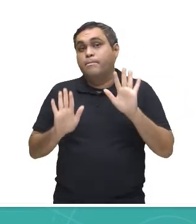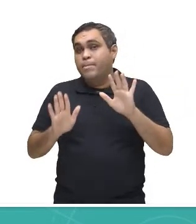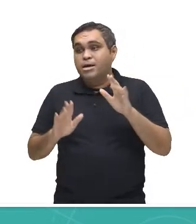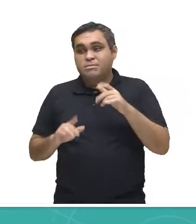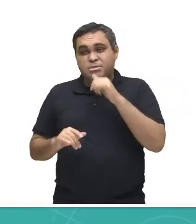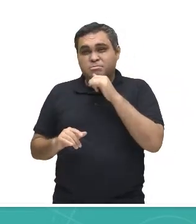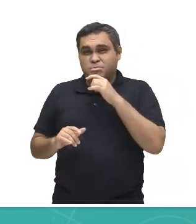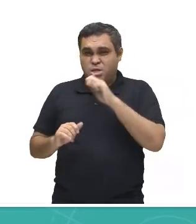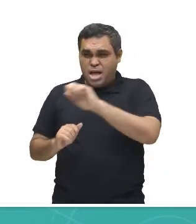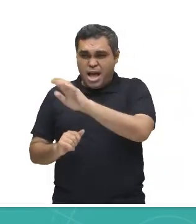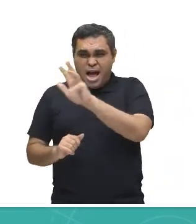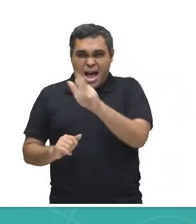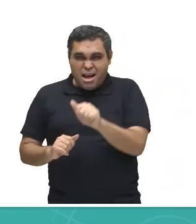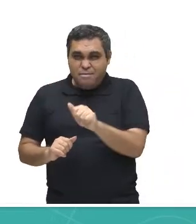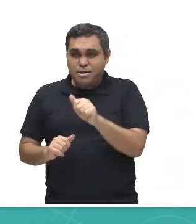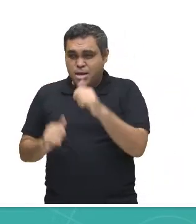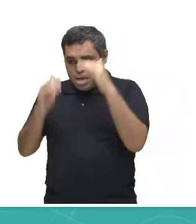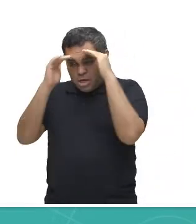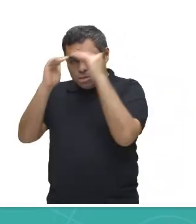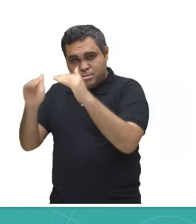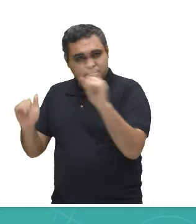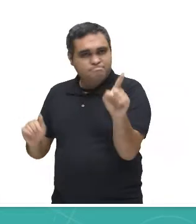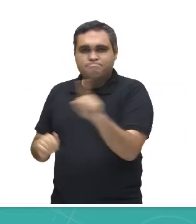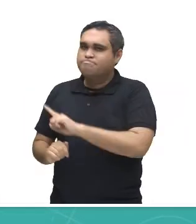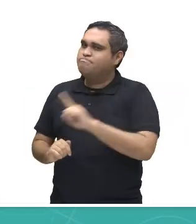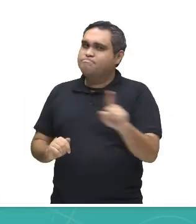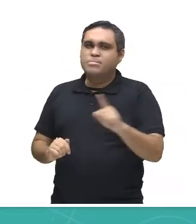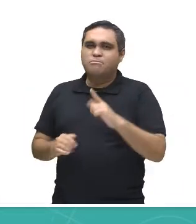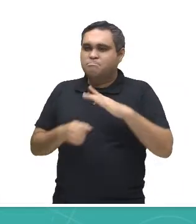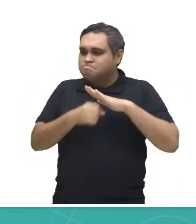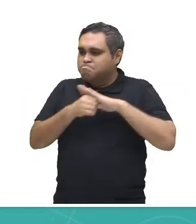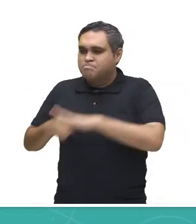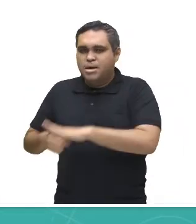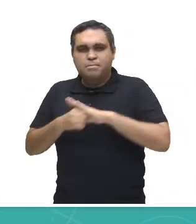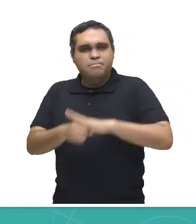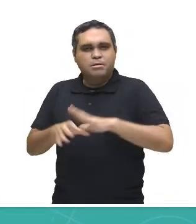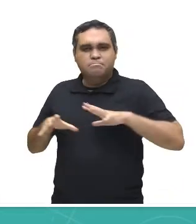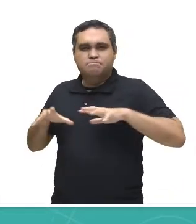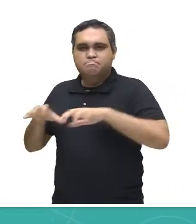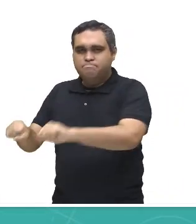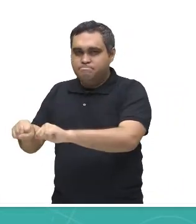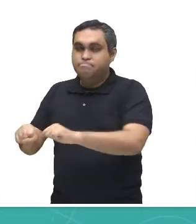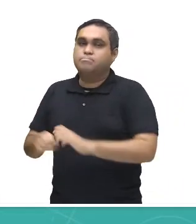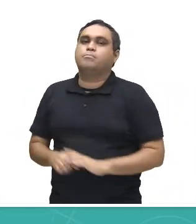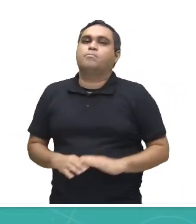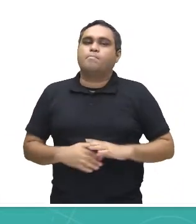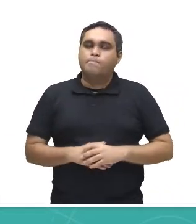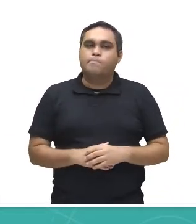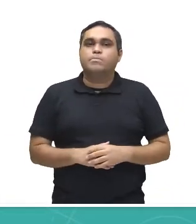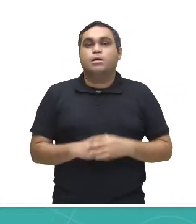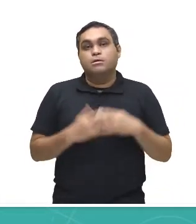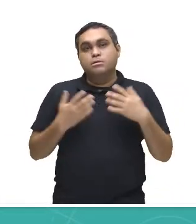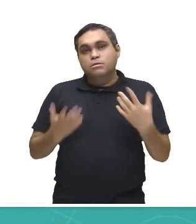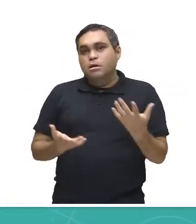as relações étnicas e tampouco familiares dos povos africanos. O que que acontece, gente? Eles chegam no continente